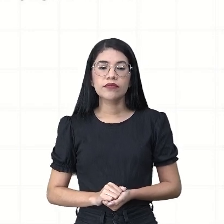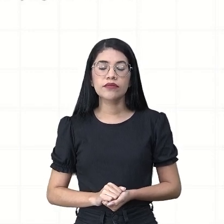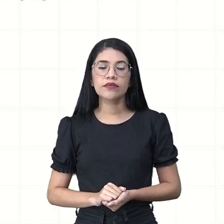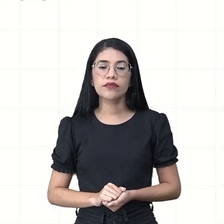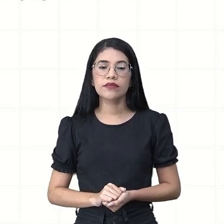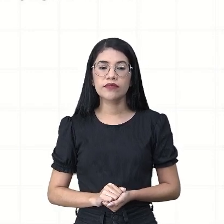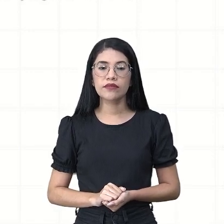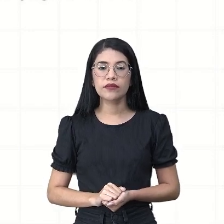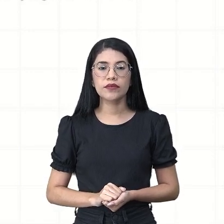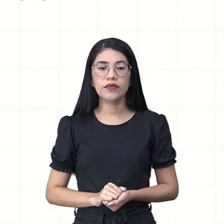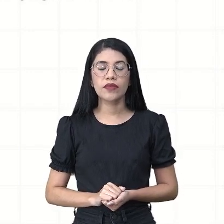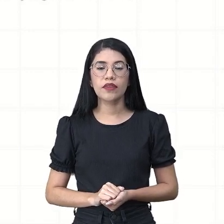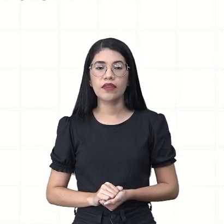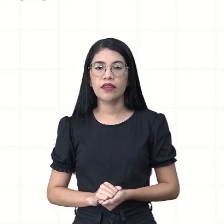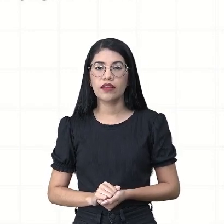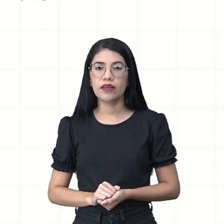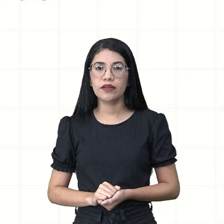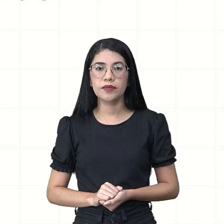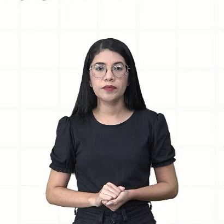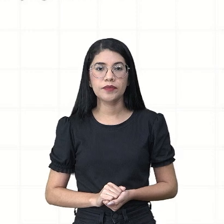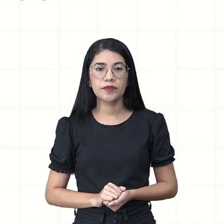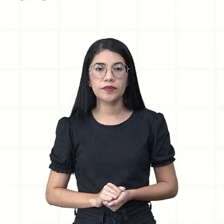6, 9,